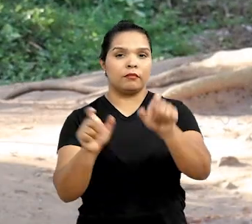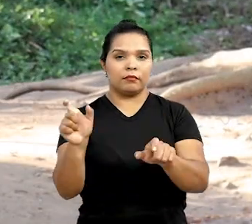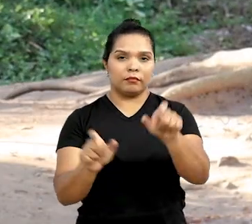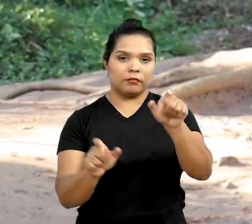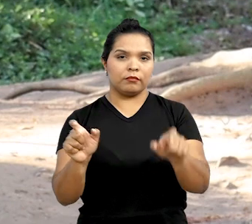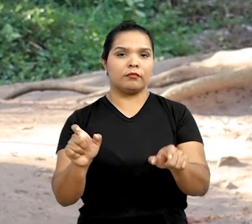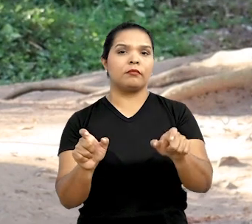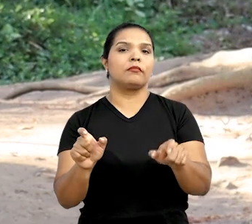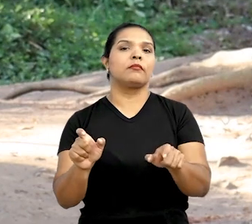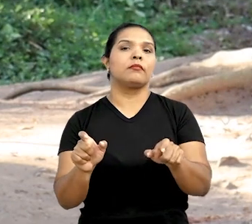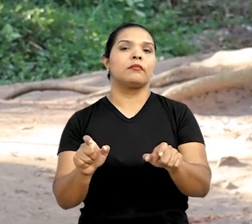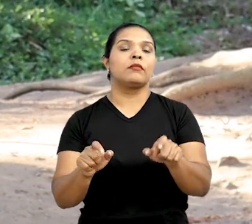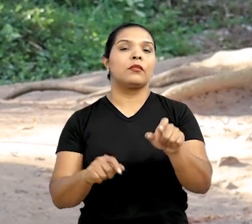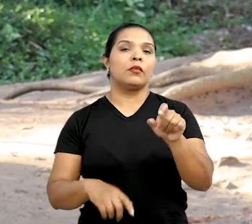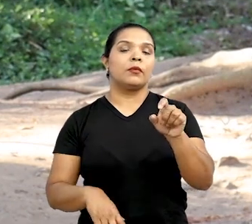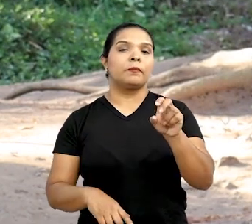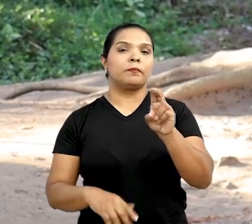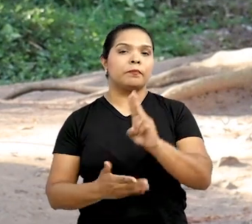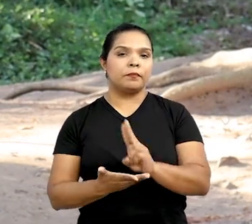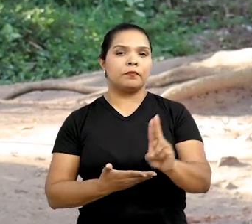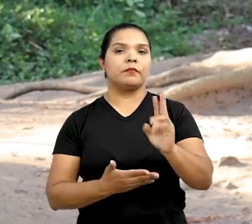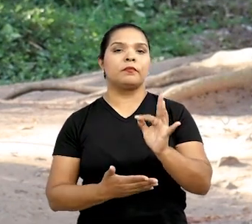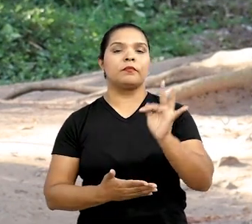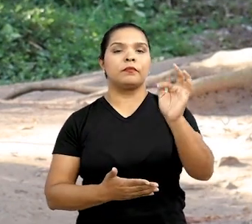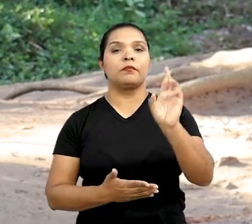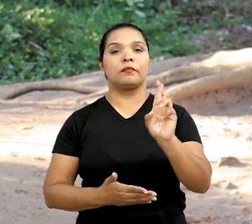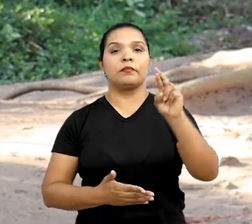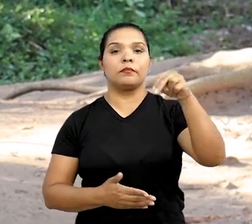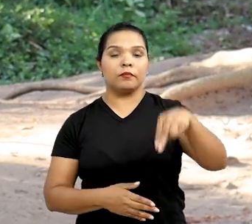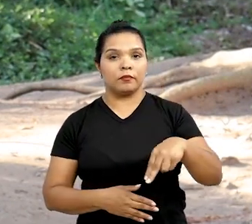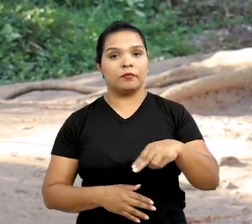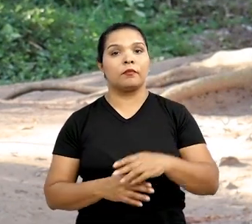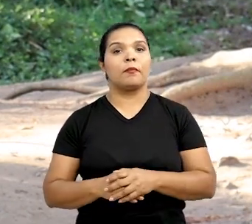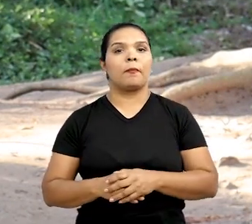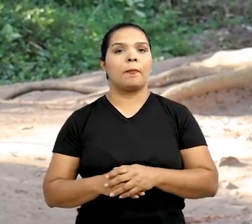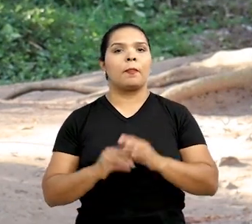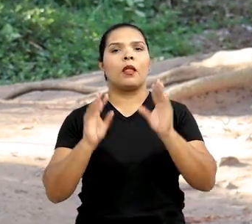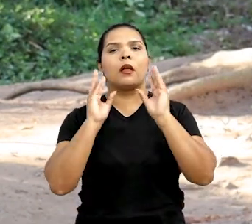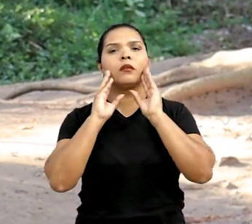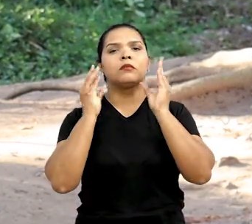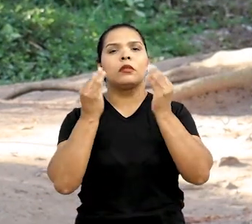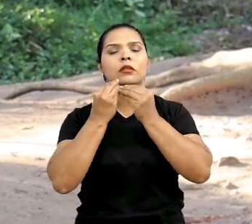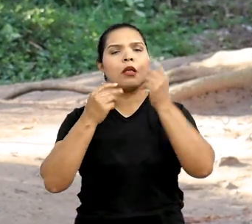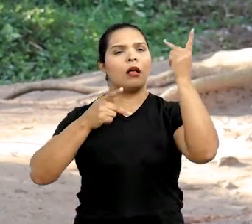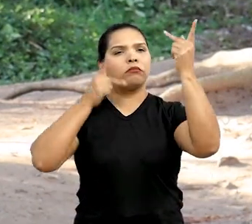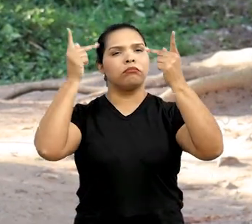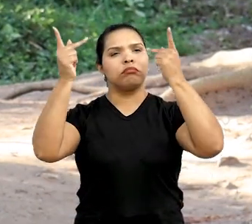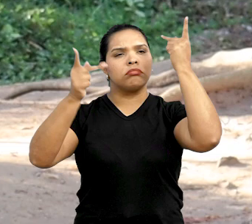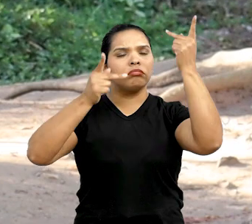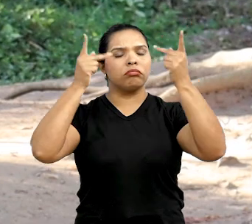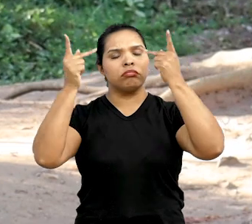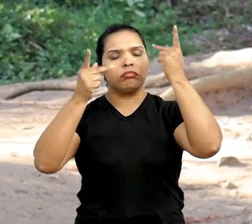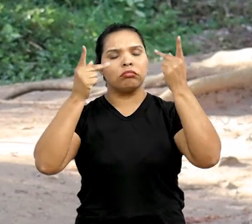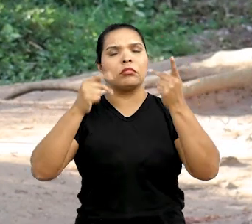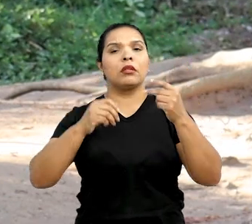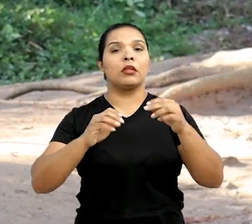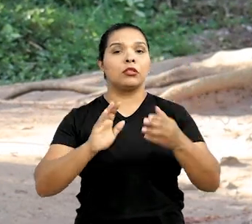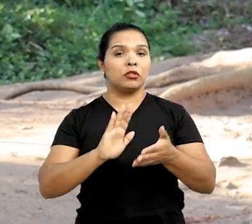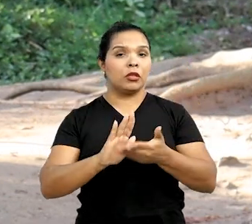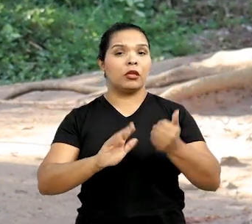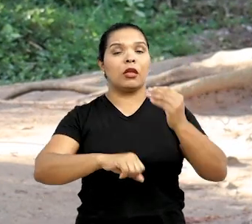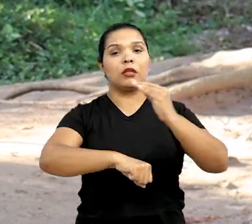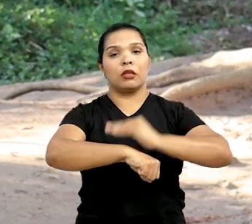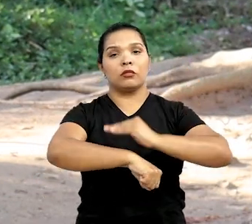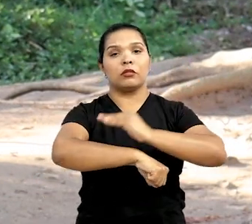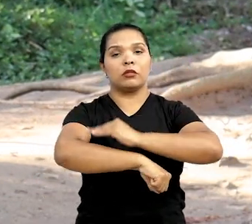Pesquisadores da Universidade Federal do Rio Grande do Norte analisam a substância psicodélica retirada do sapo, que tem efeito ansiolítico e que